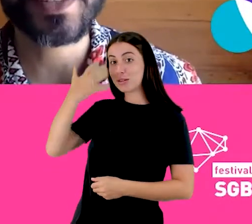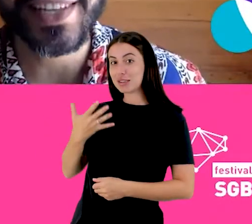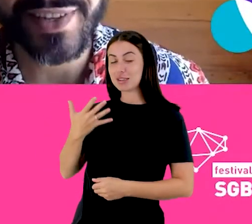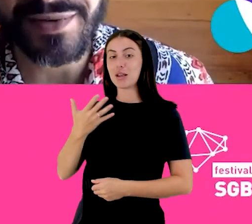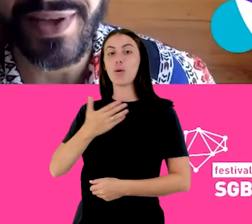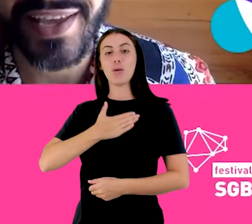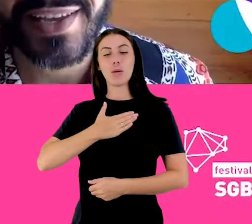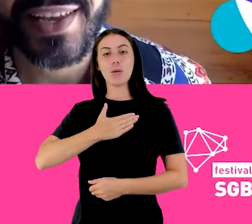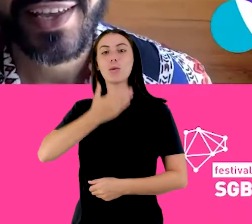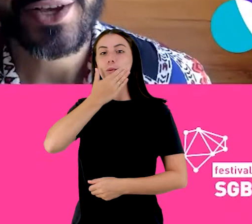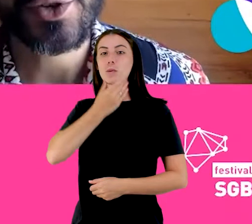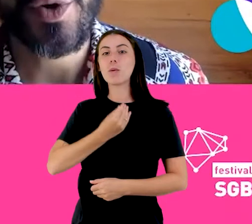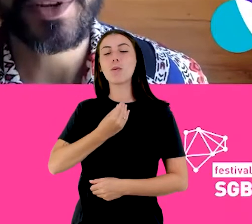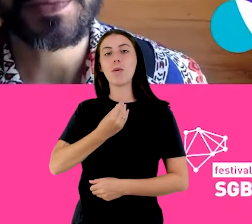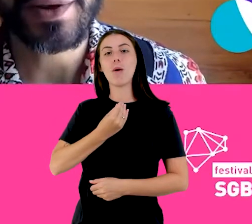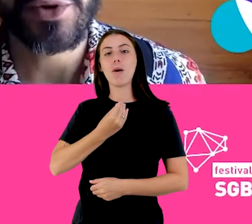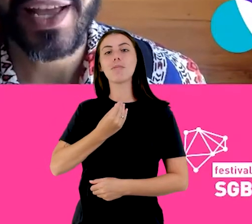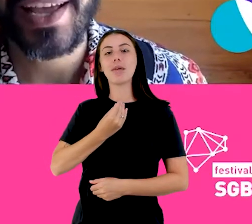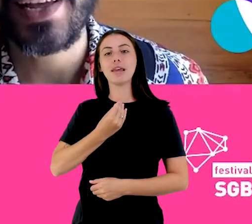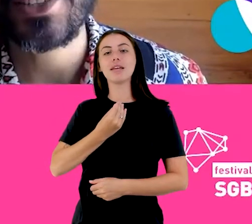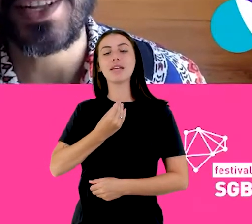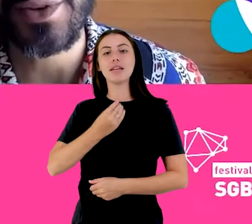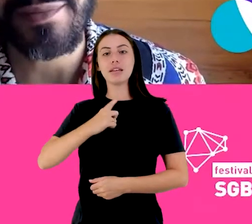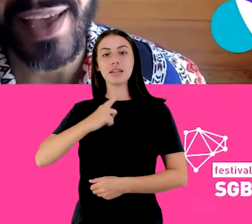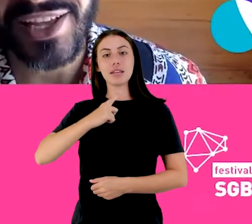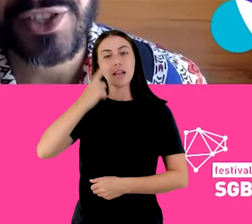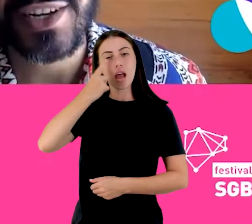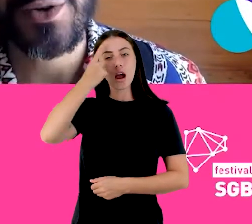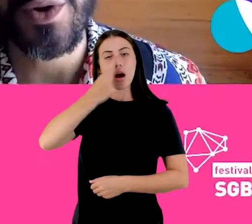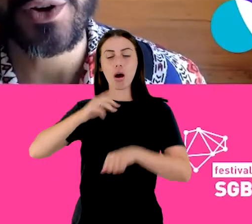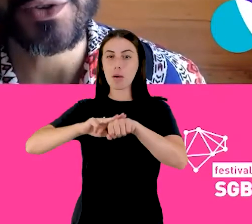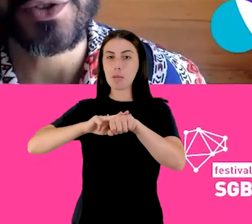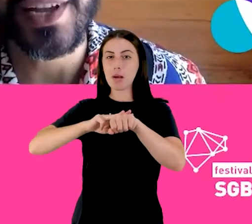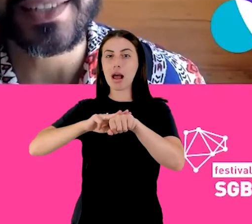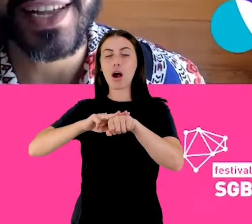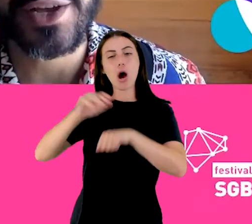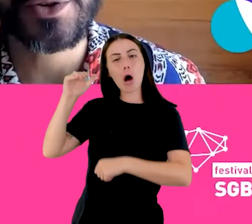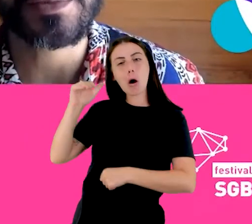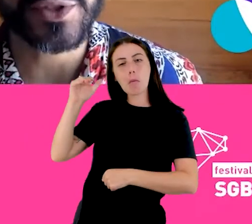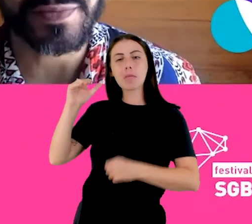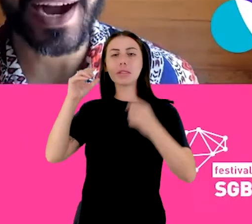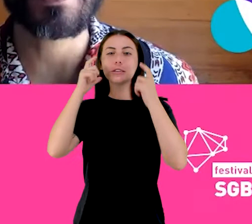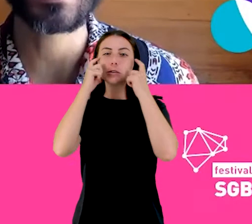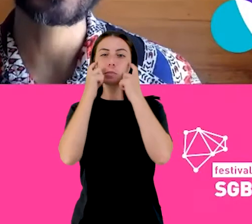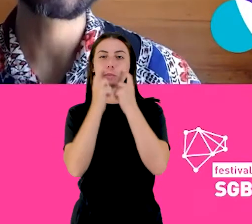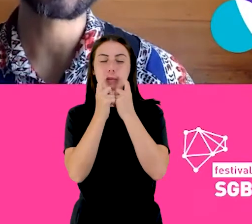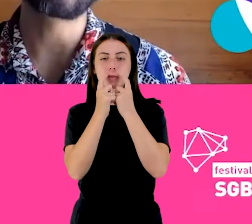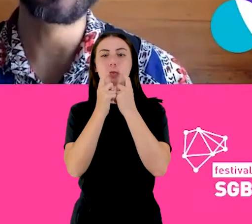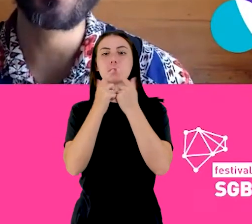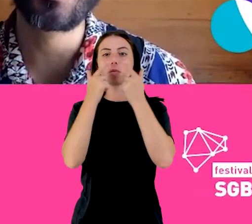vou me autodescrever também. Eu sou um homem de pele morena, de estatura média, com olhos castanhos, de